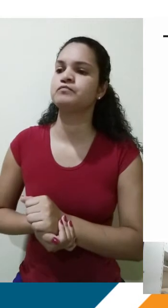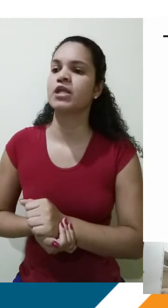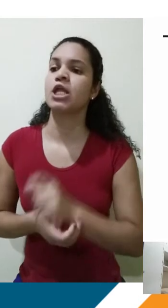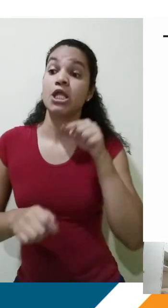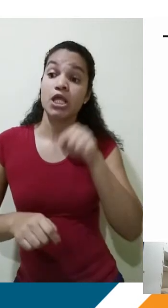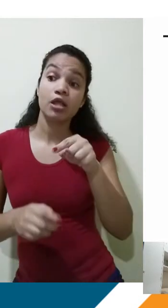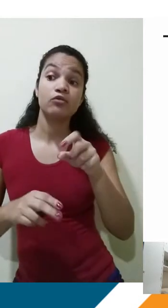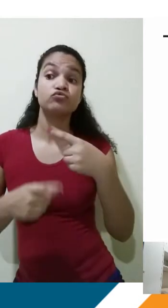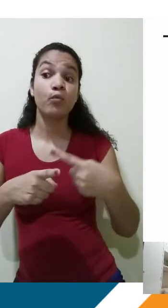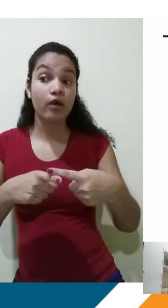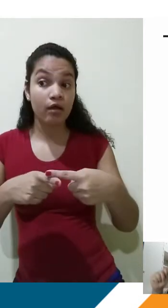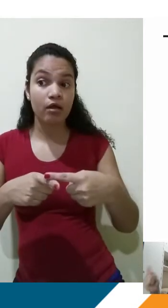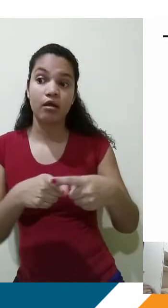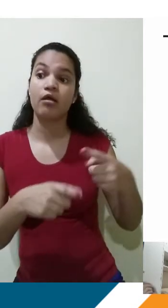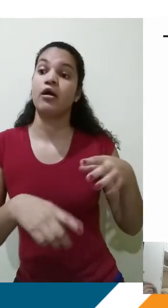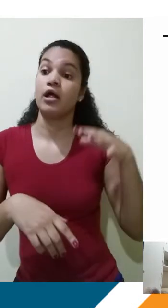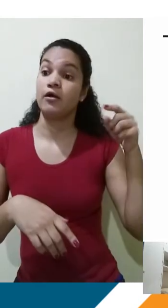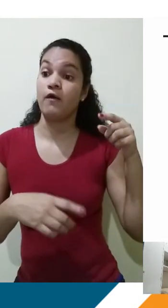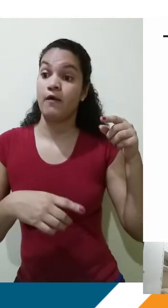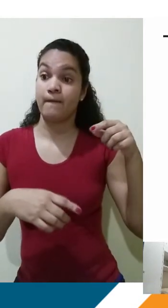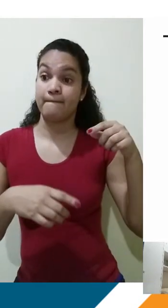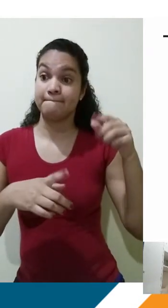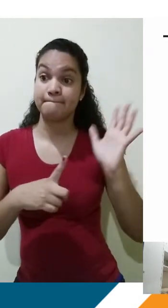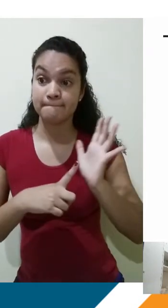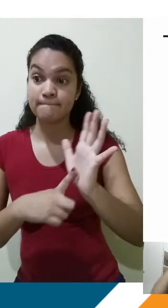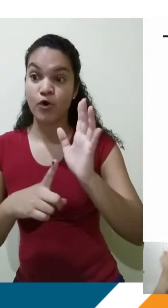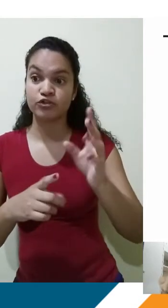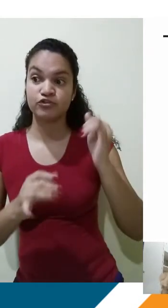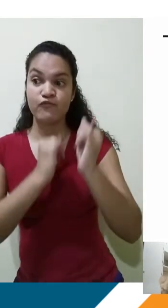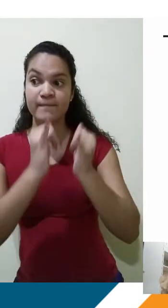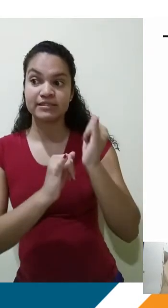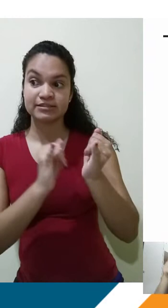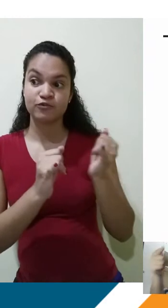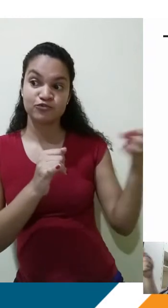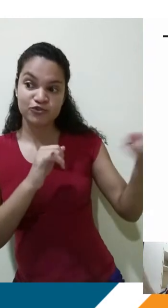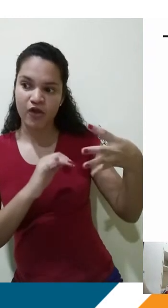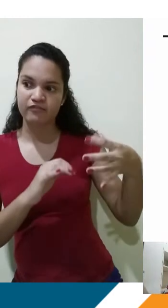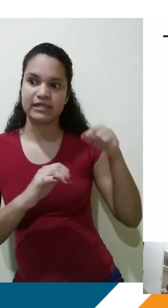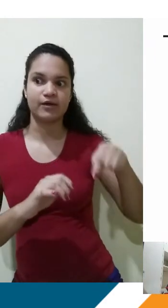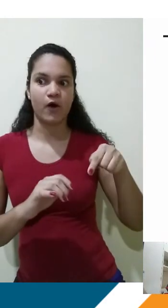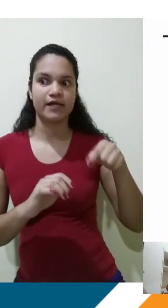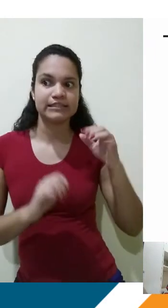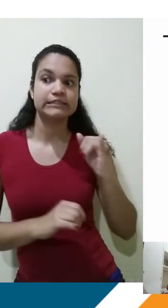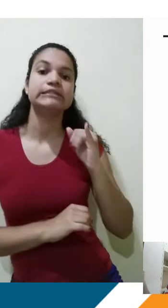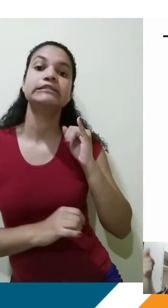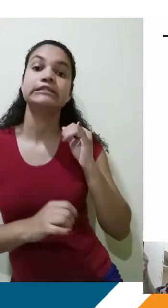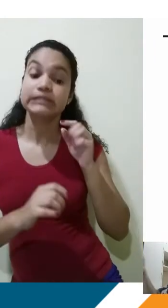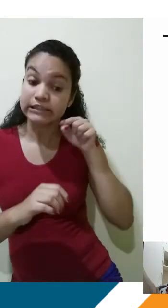na faixa da pobreza extrema. Isso porque, isso que eu acabei de citar, ocorre por causa de uma coisa. Vou começar a explicar a